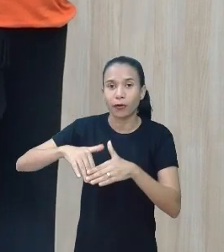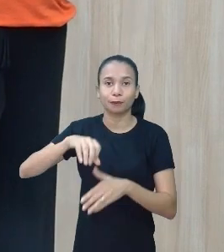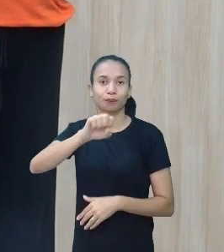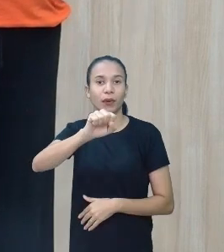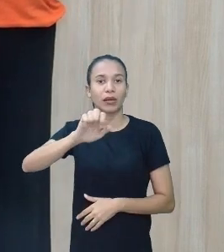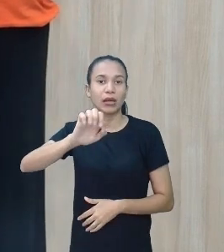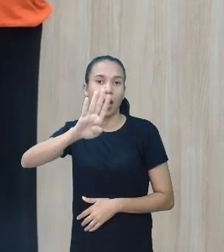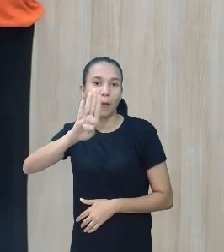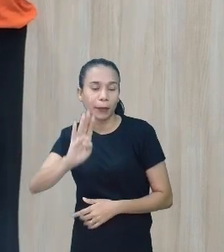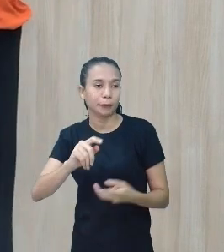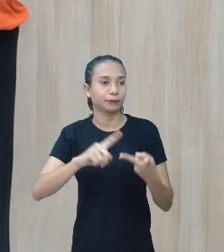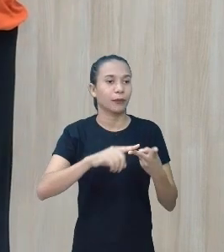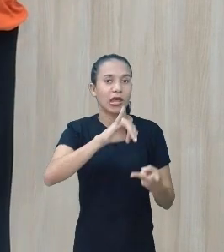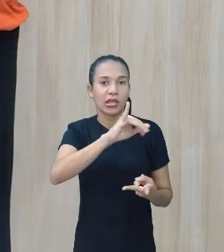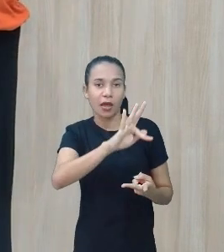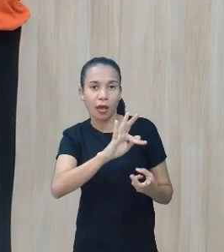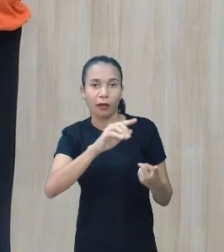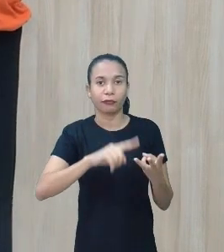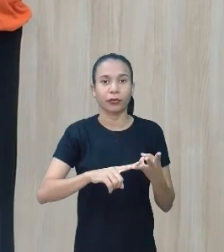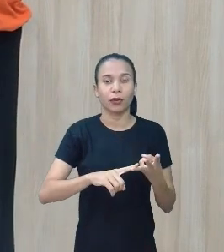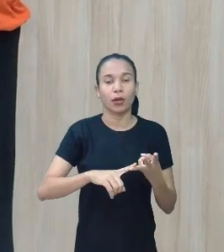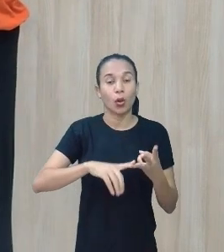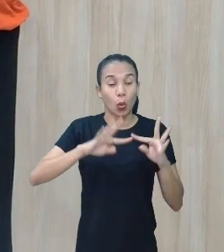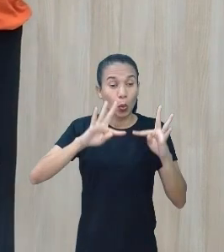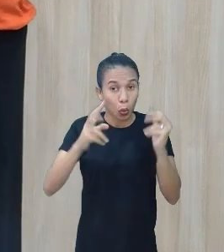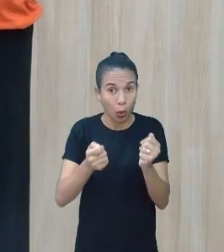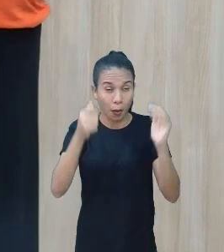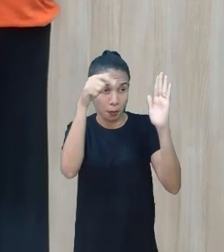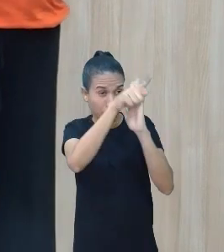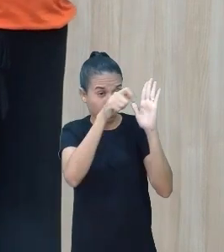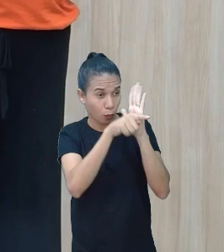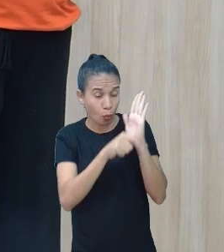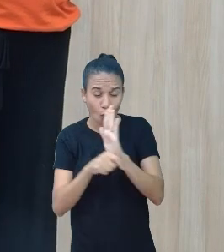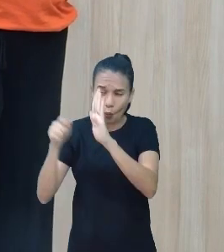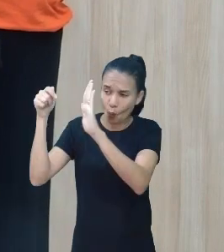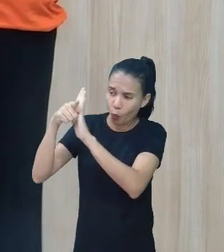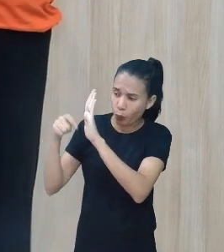SAEB, IF, SAEP, todas essas questões